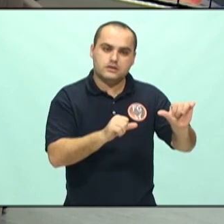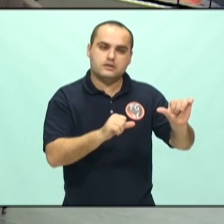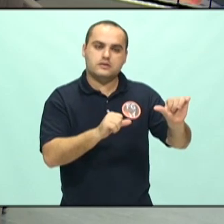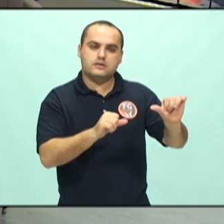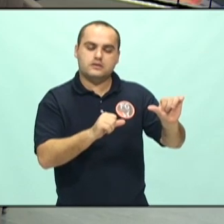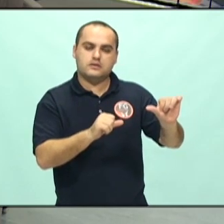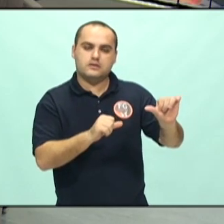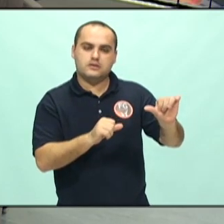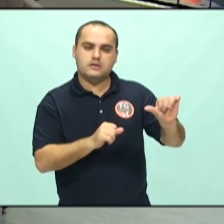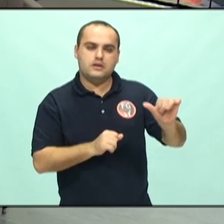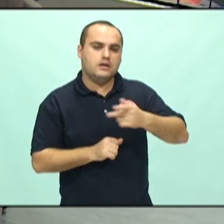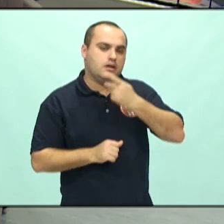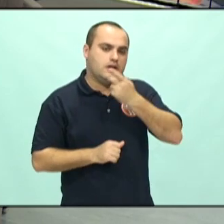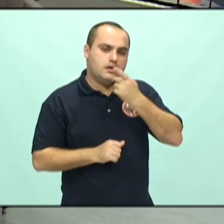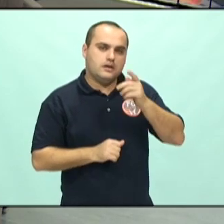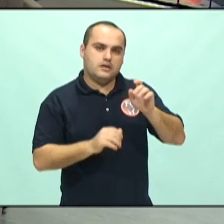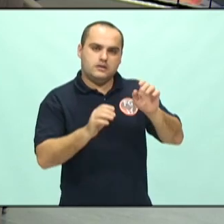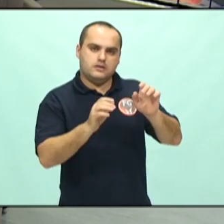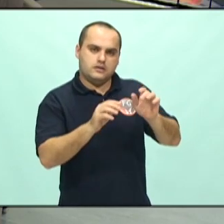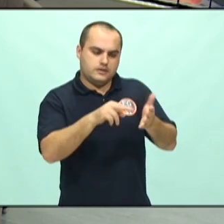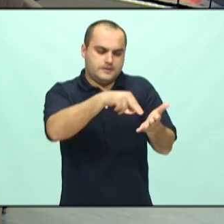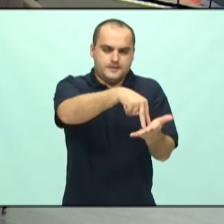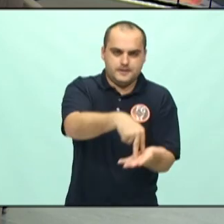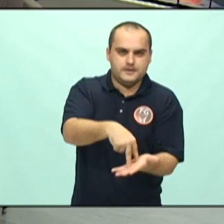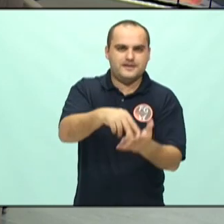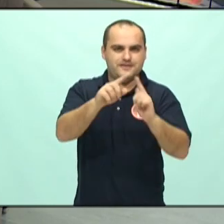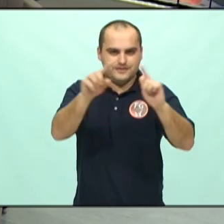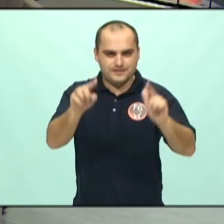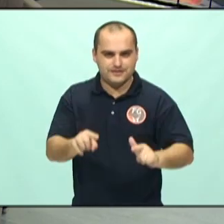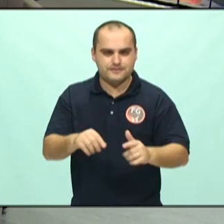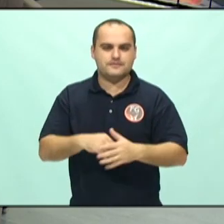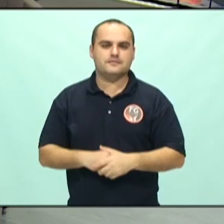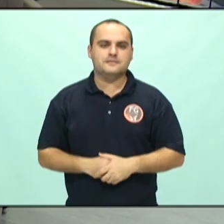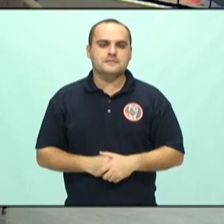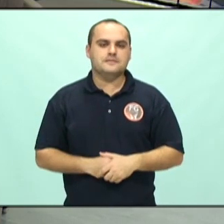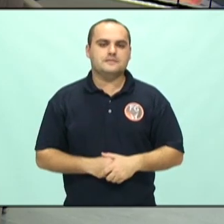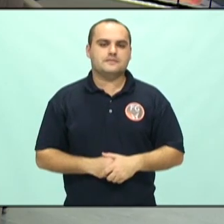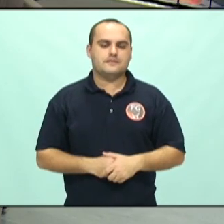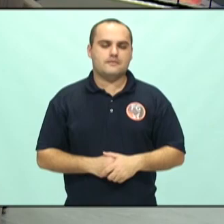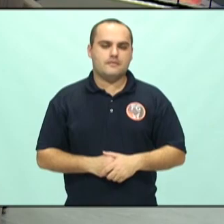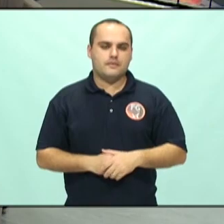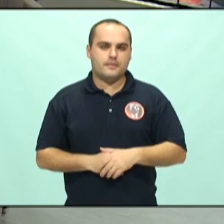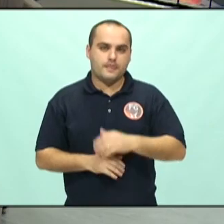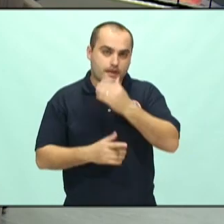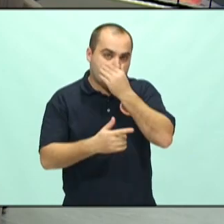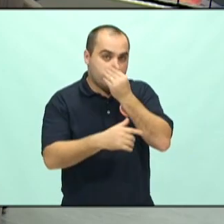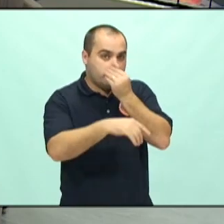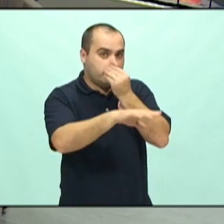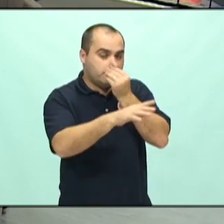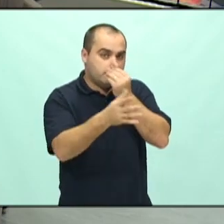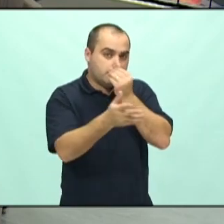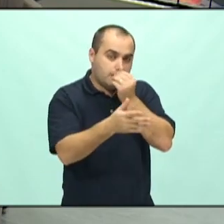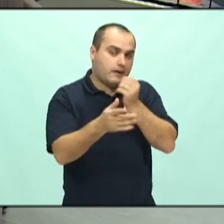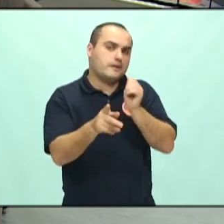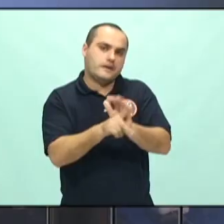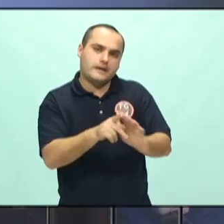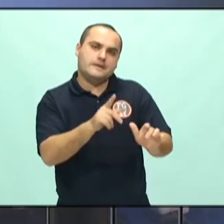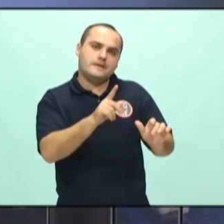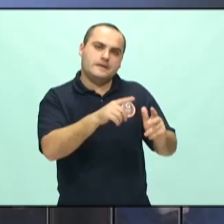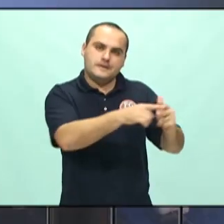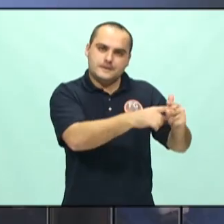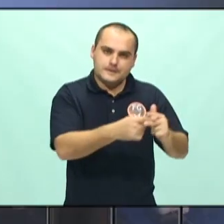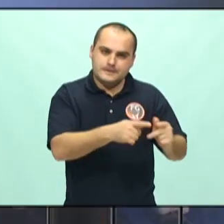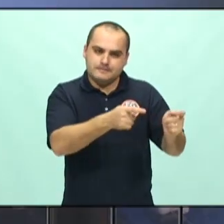tópico no que diz respeito à estabilidade dos servidores públicos que vão tramitar por meio da reforma administrativa